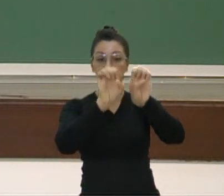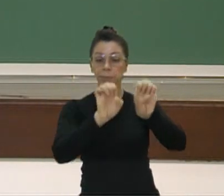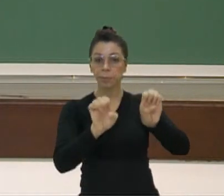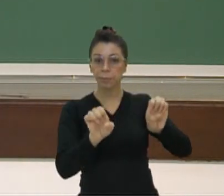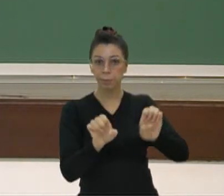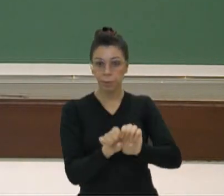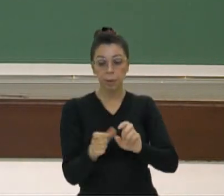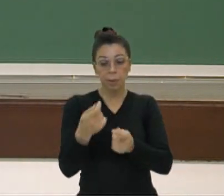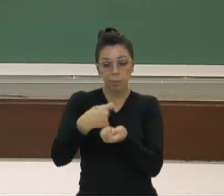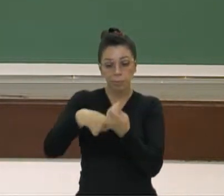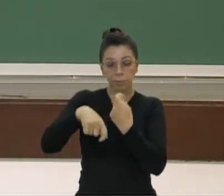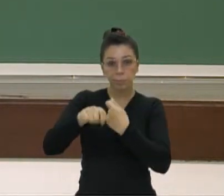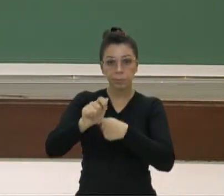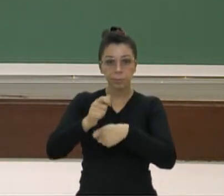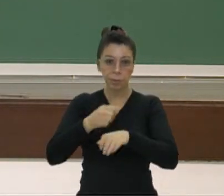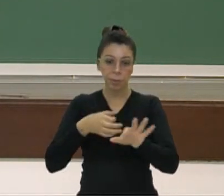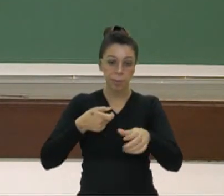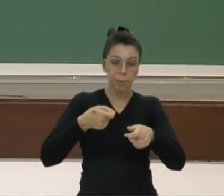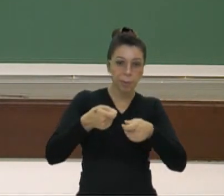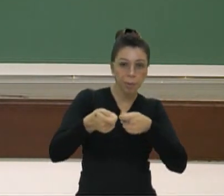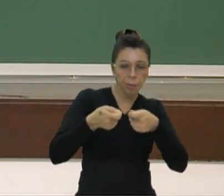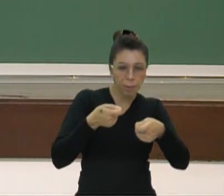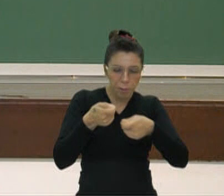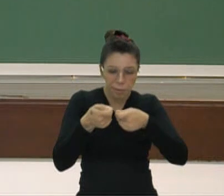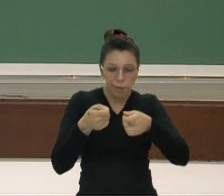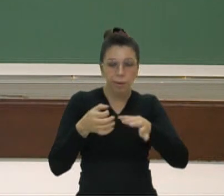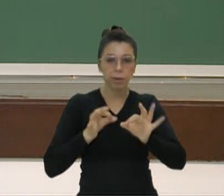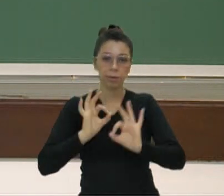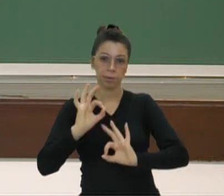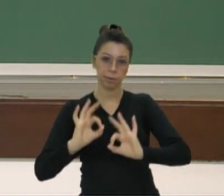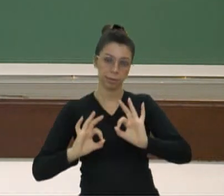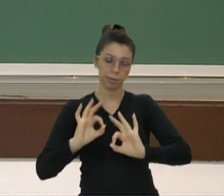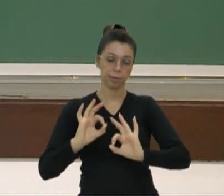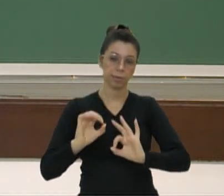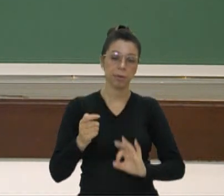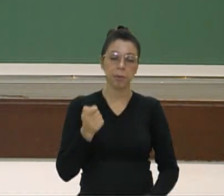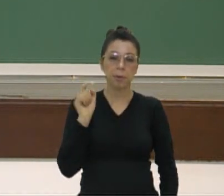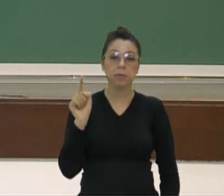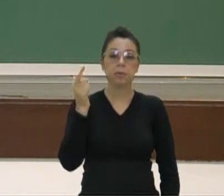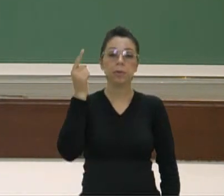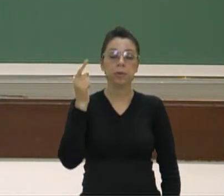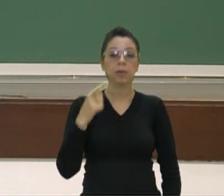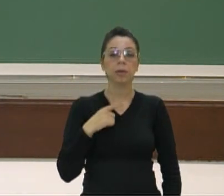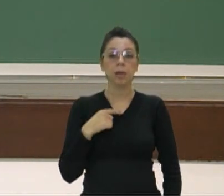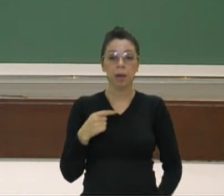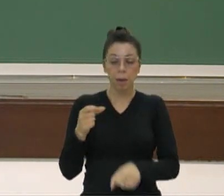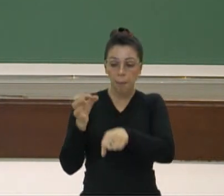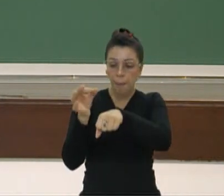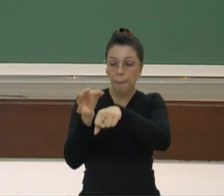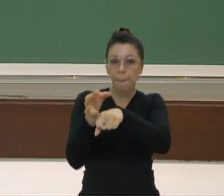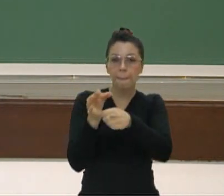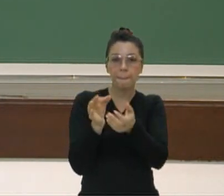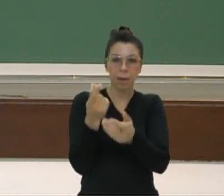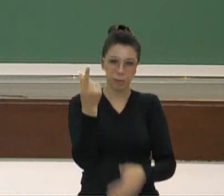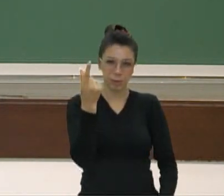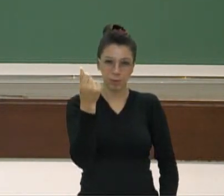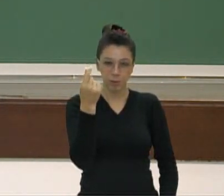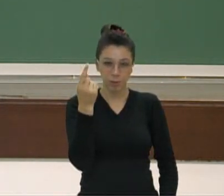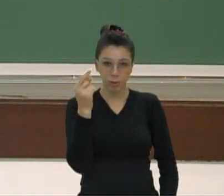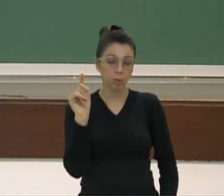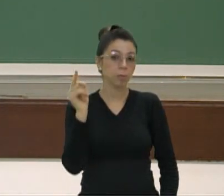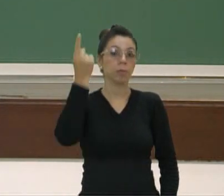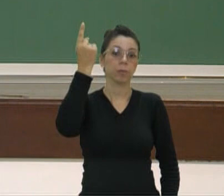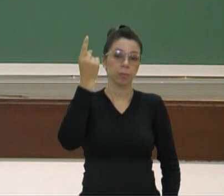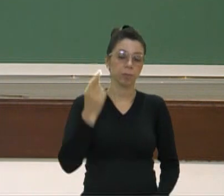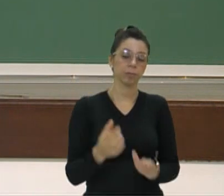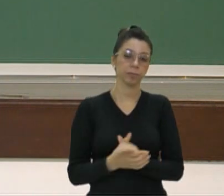de economia organizada e quase única. Se estabelece uma moeda única, mas, como